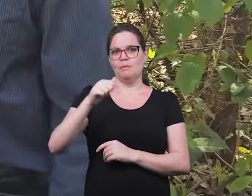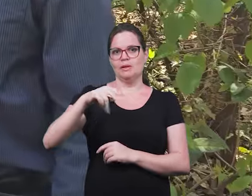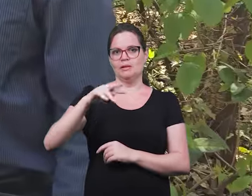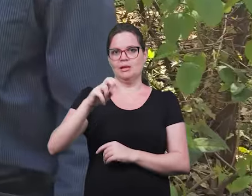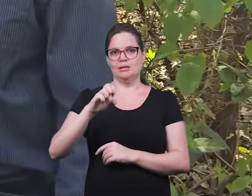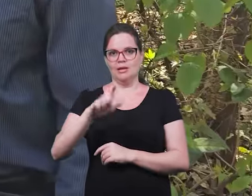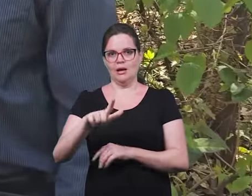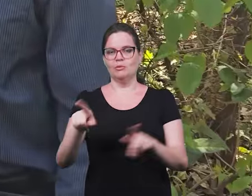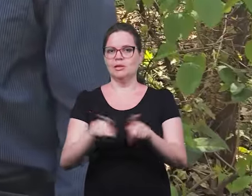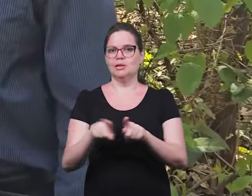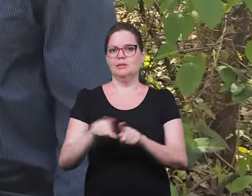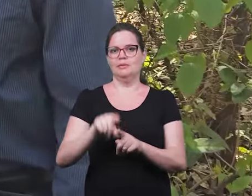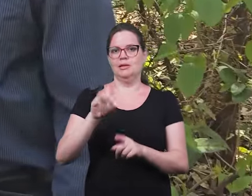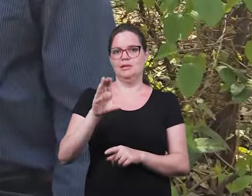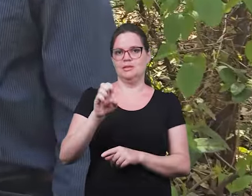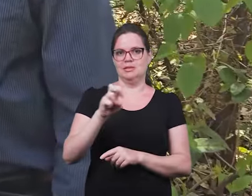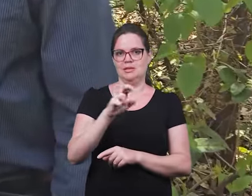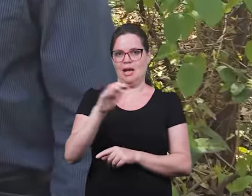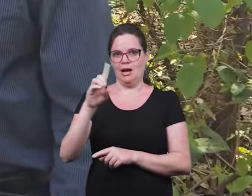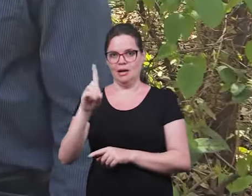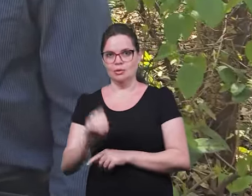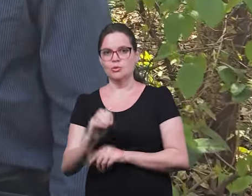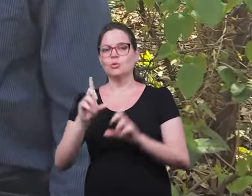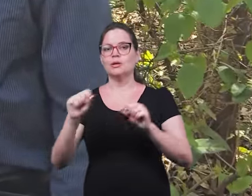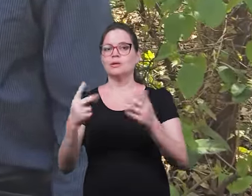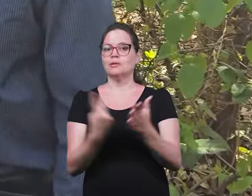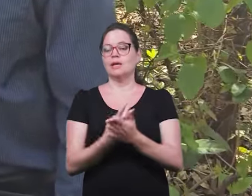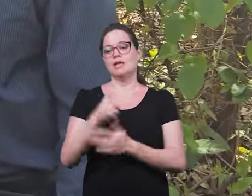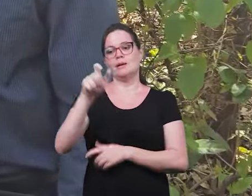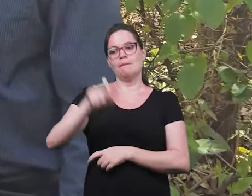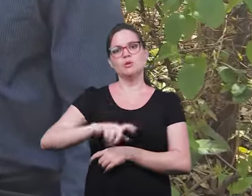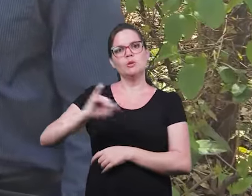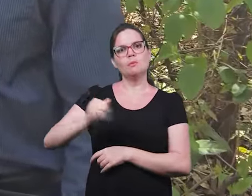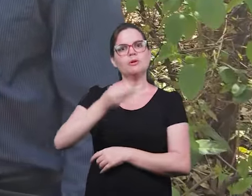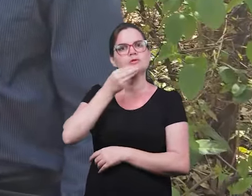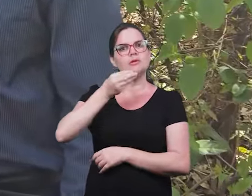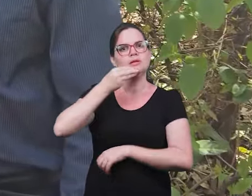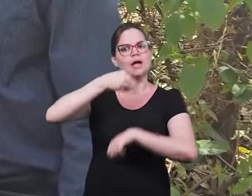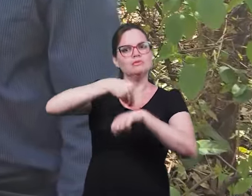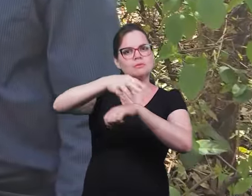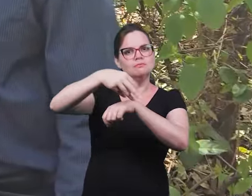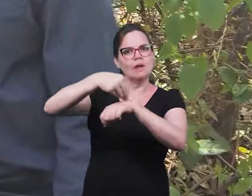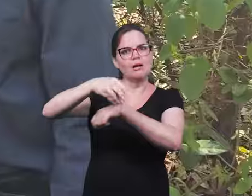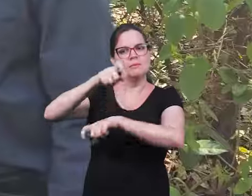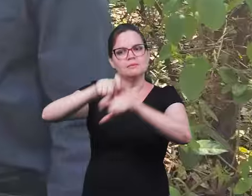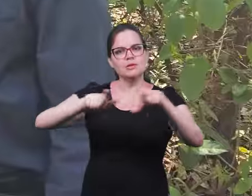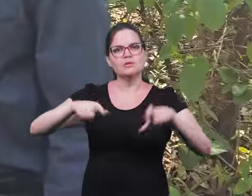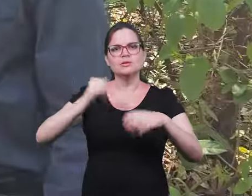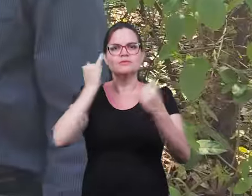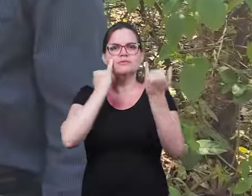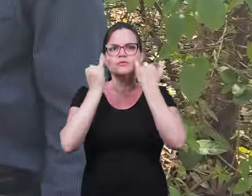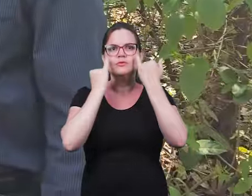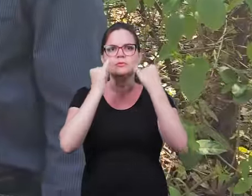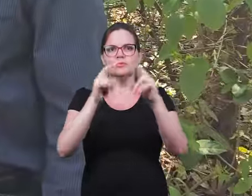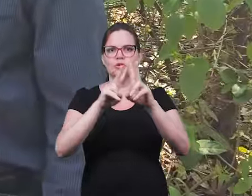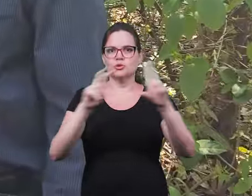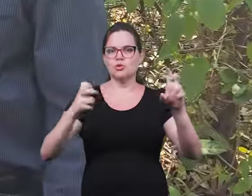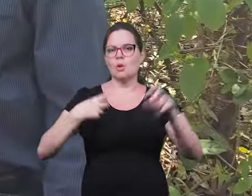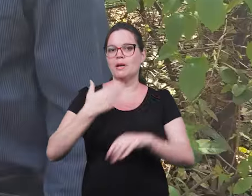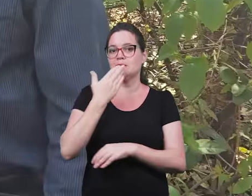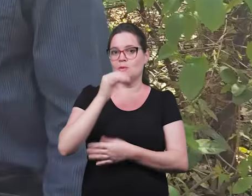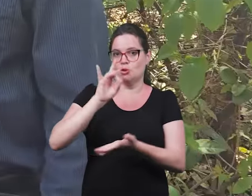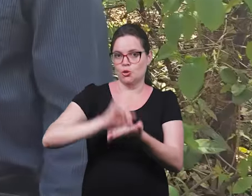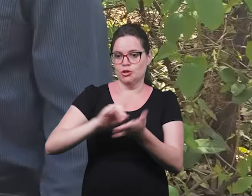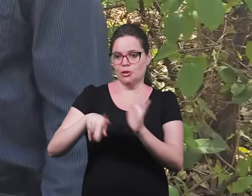essa importância de trazer para as pessoas informações sobre plantas